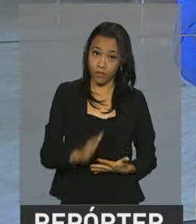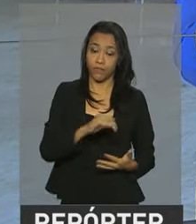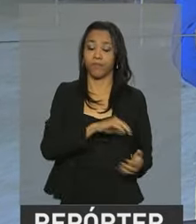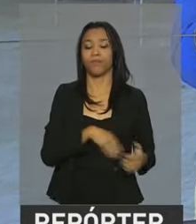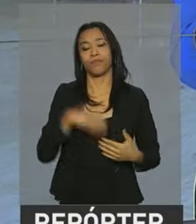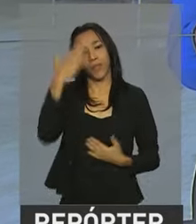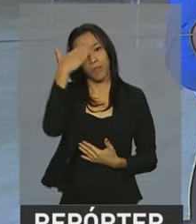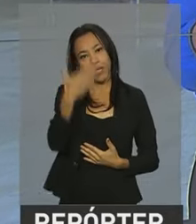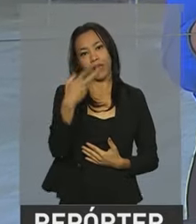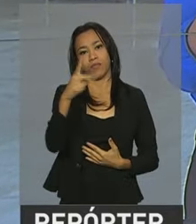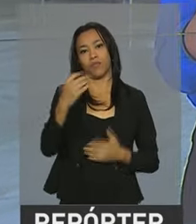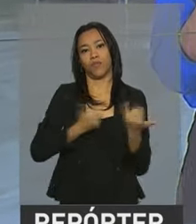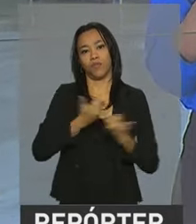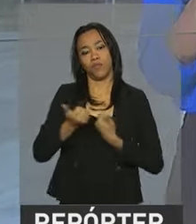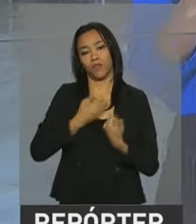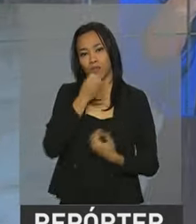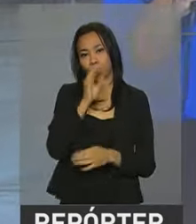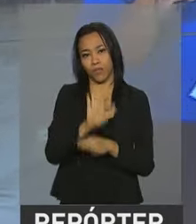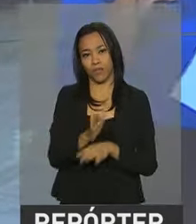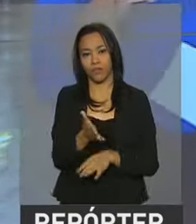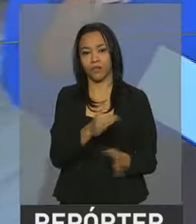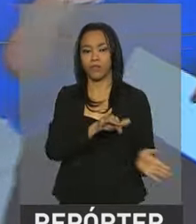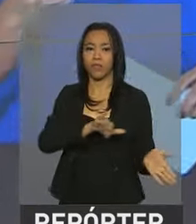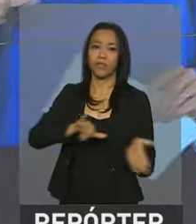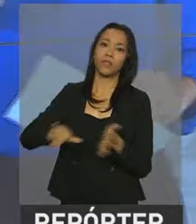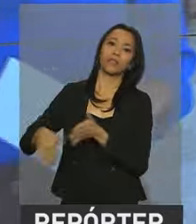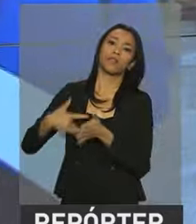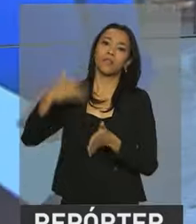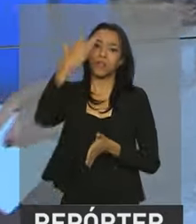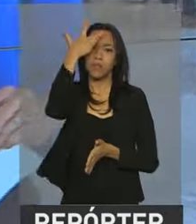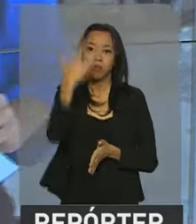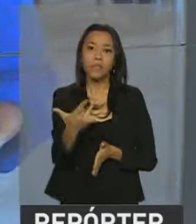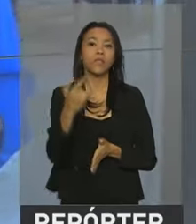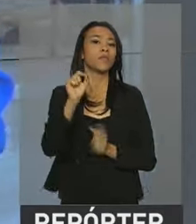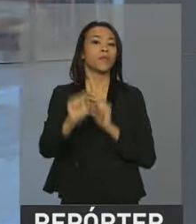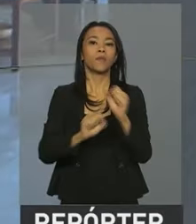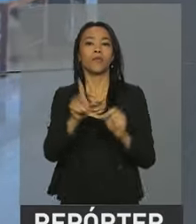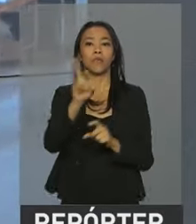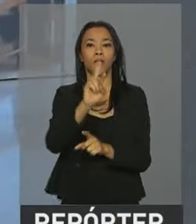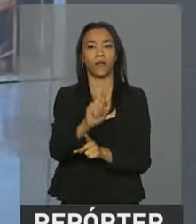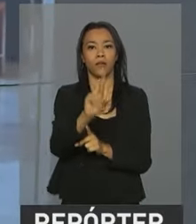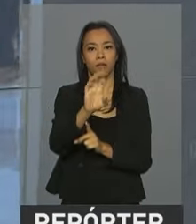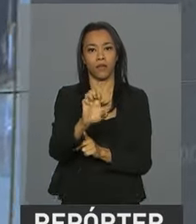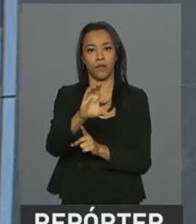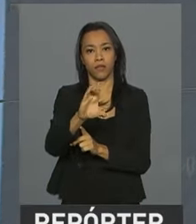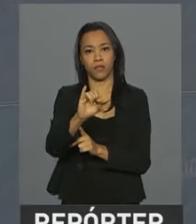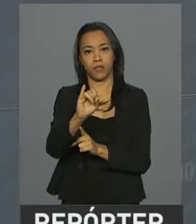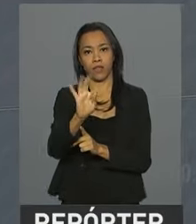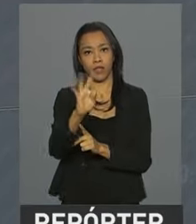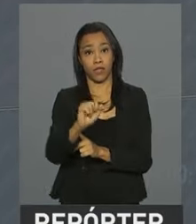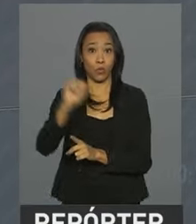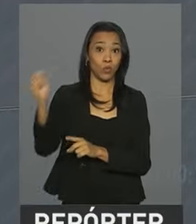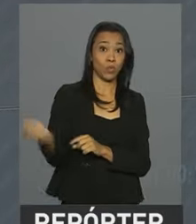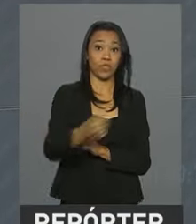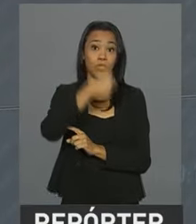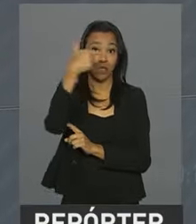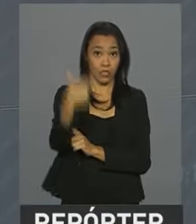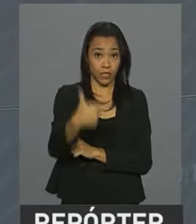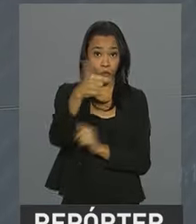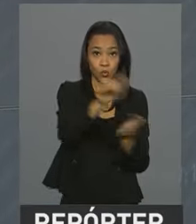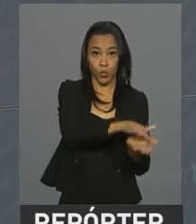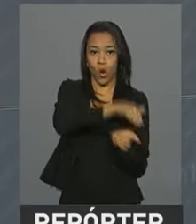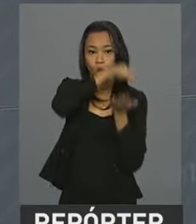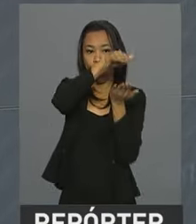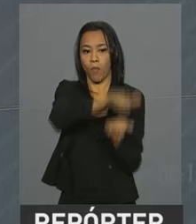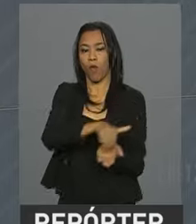Paulo pelas suas informações ao vivo boa tarde para você amanhã a Receita Federal vai abrir a consulta ao segundo lote do Imposto de Renda quase